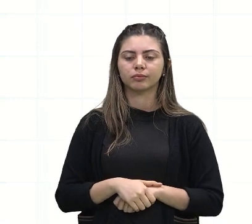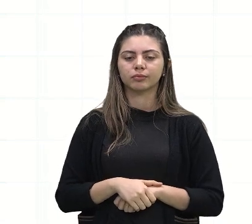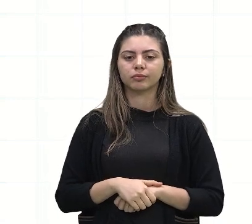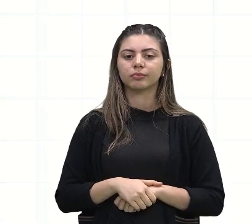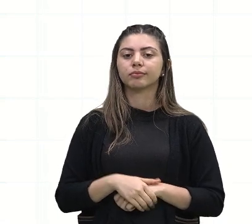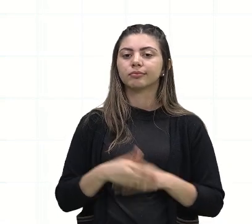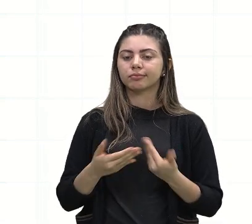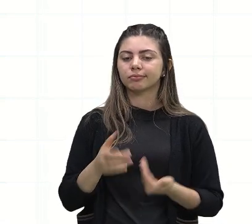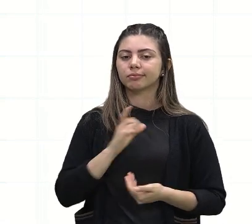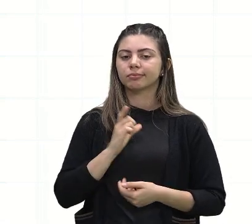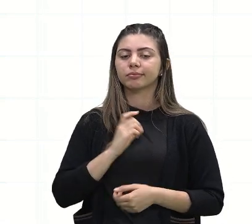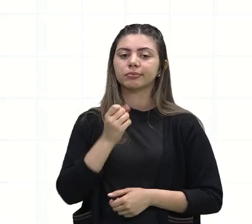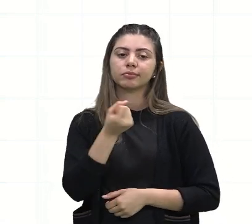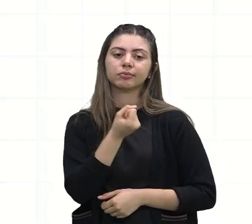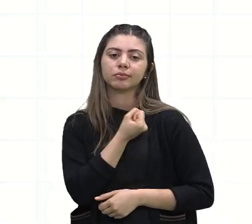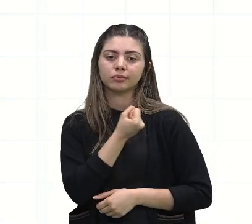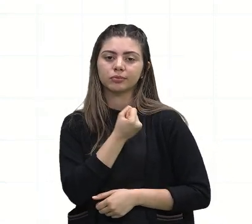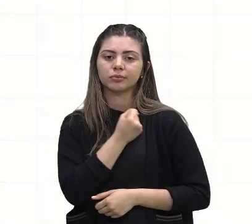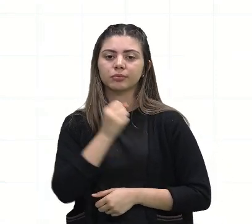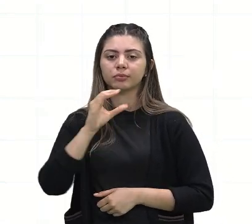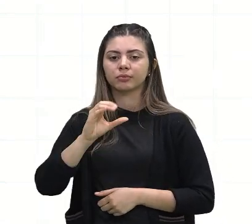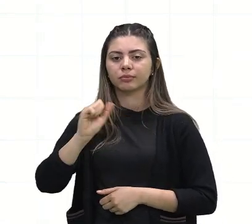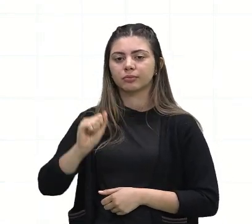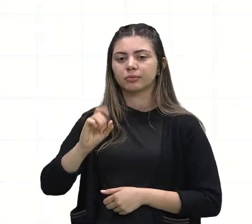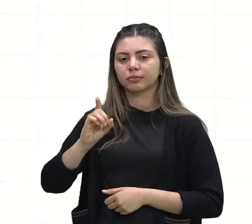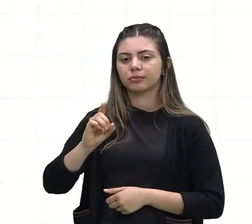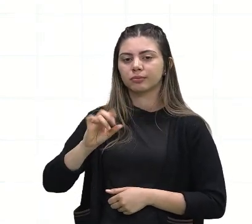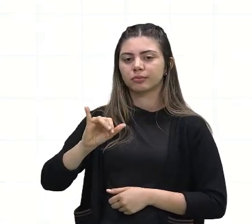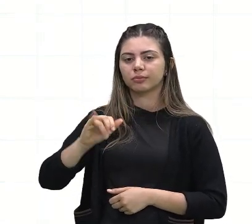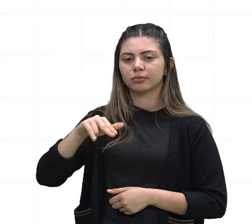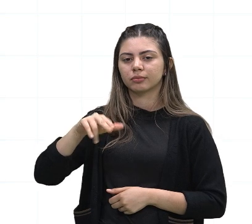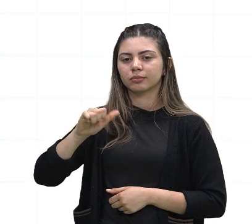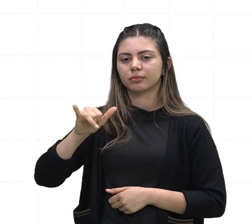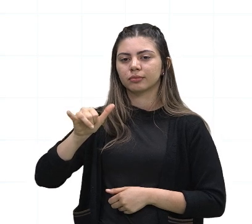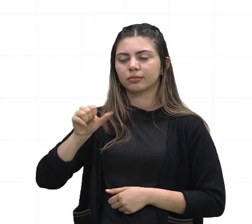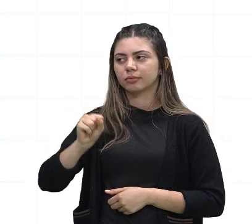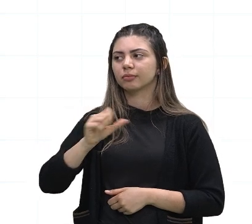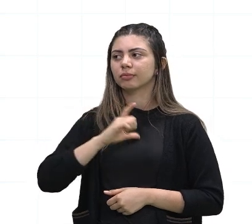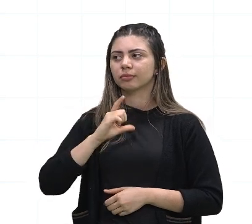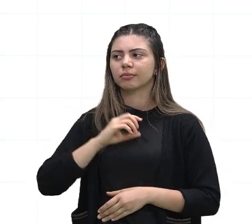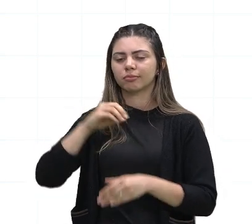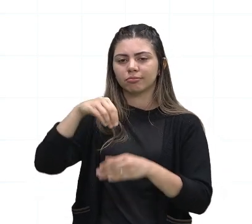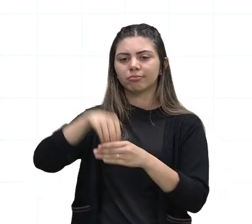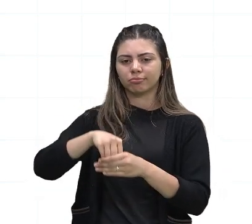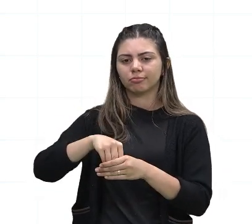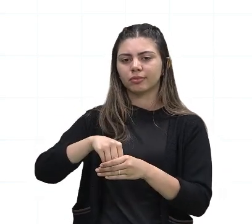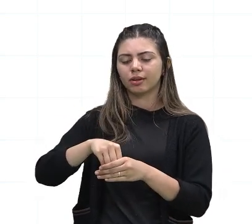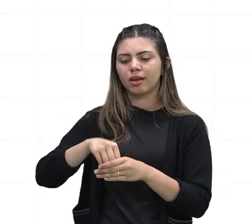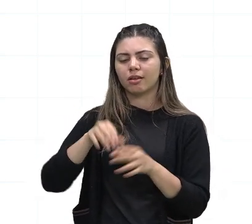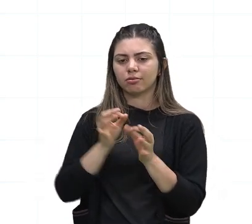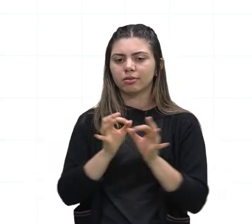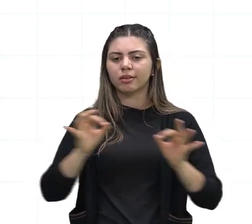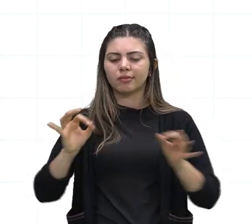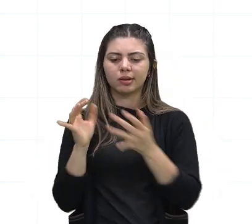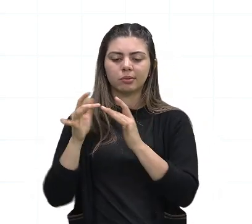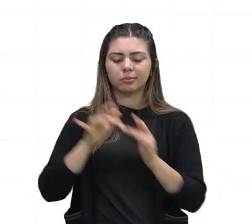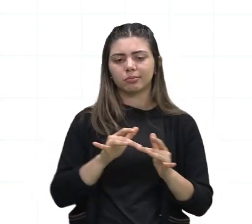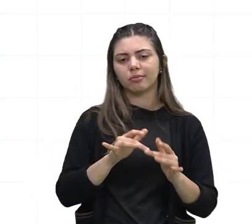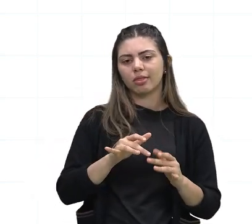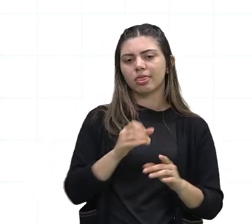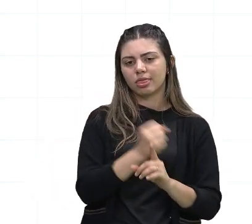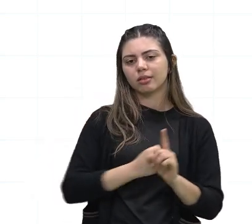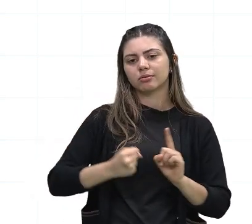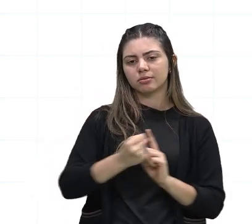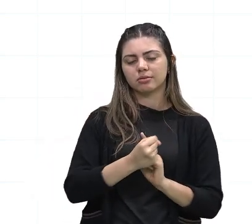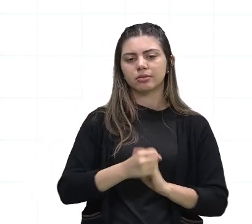os numerais cardinais, né, como é que eles estão presentes nos contextos, né, das coisas, da nossa sociedade.